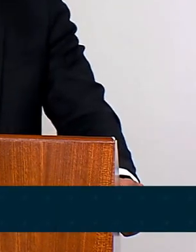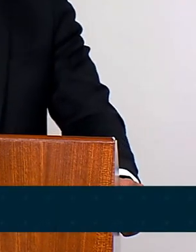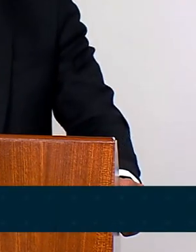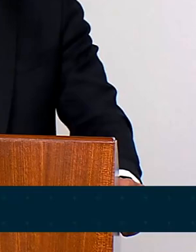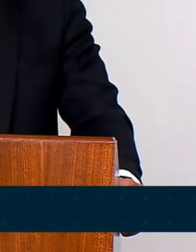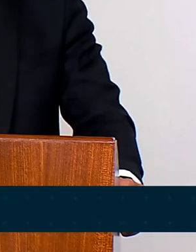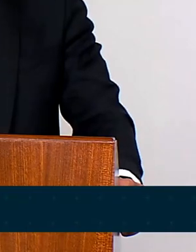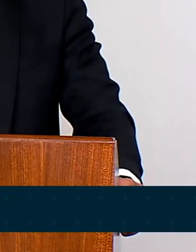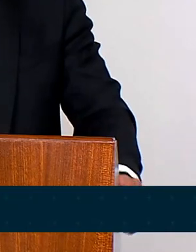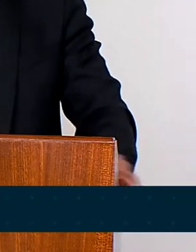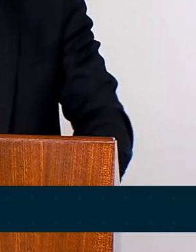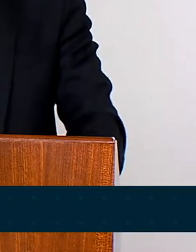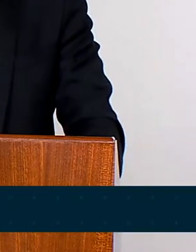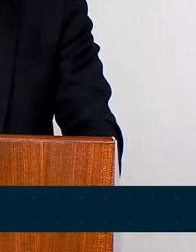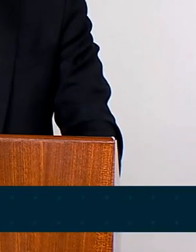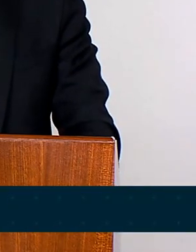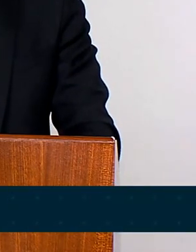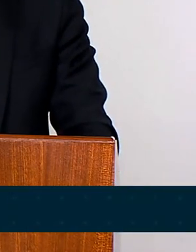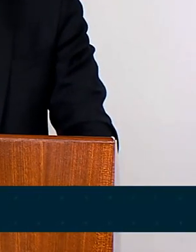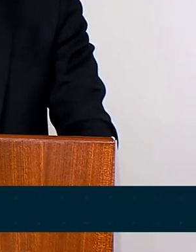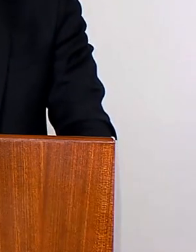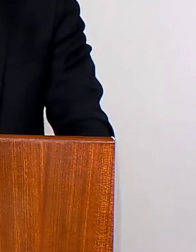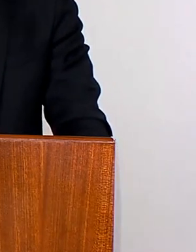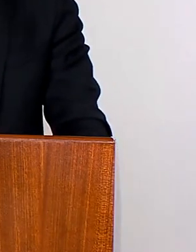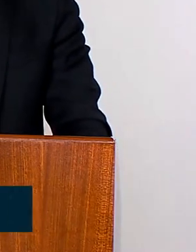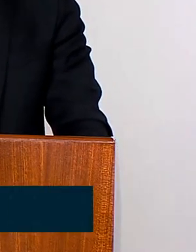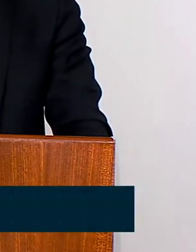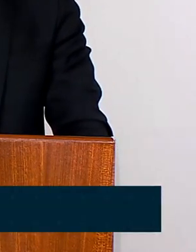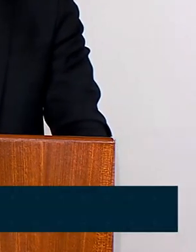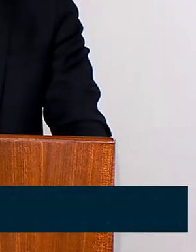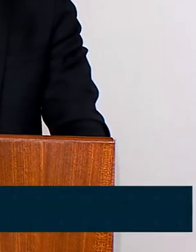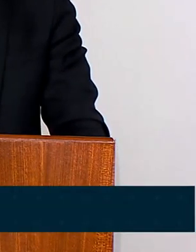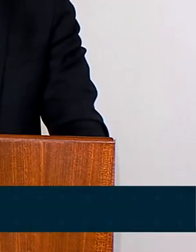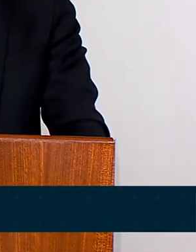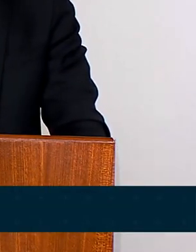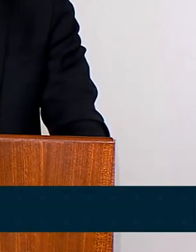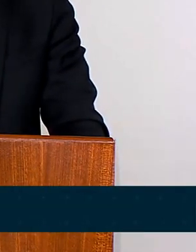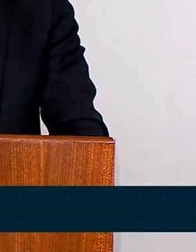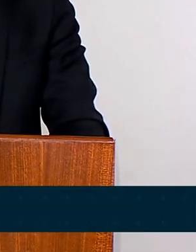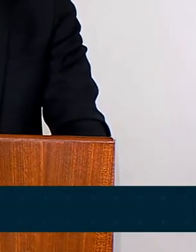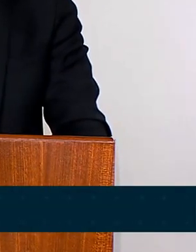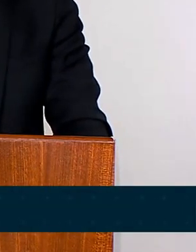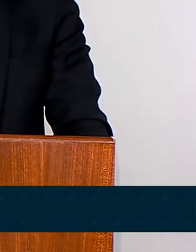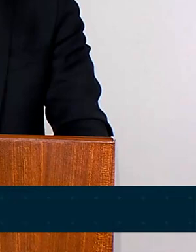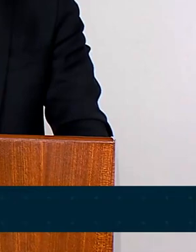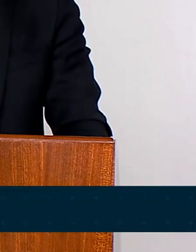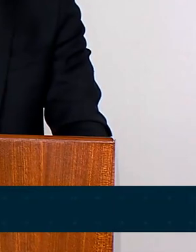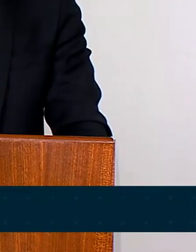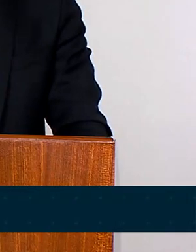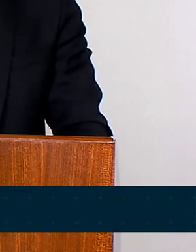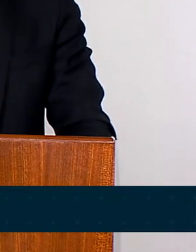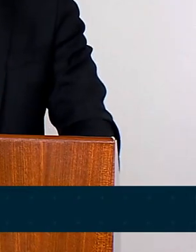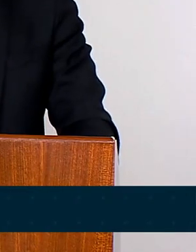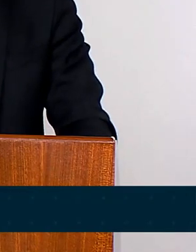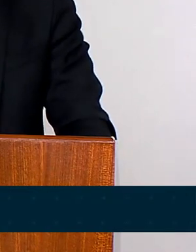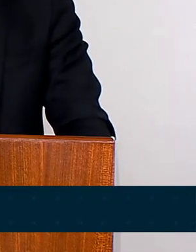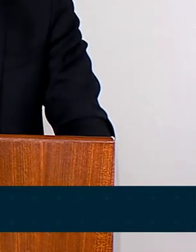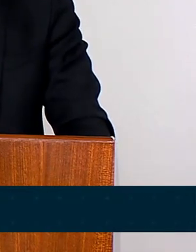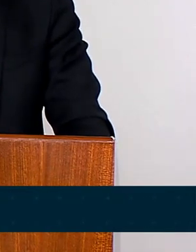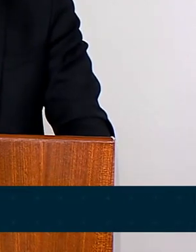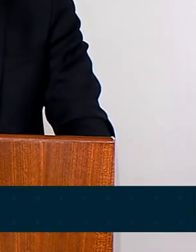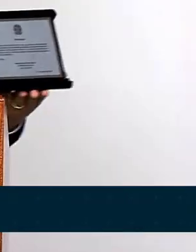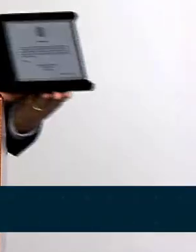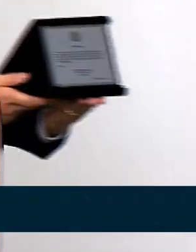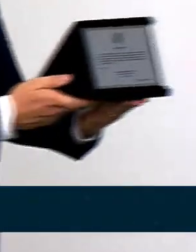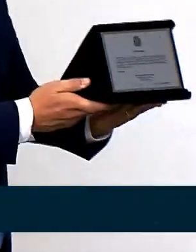hoje, tão bem por um homem que tinha a cultura na essência da sua vida e mostrou isso para todo o Brasil